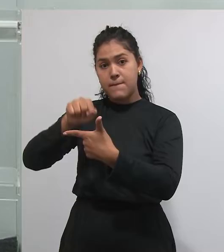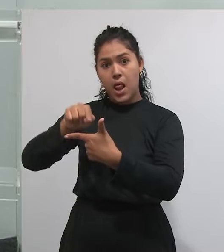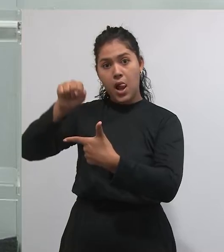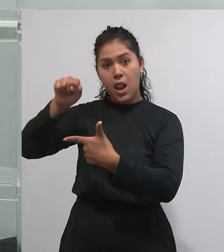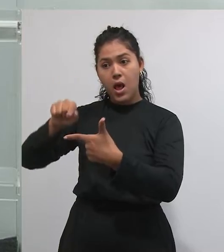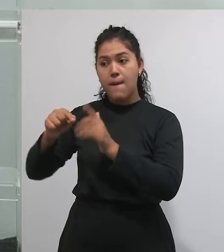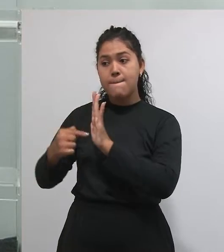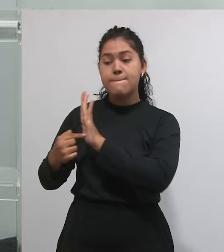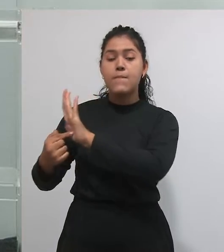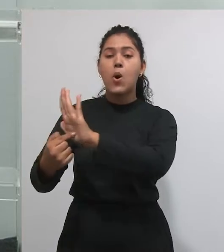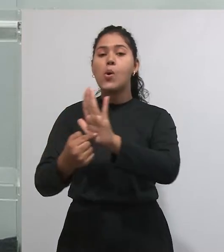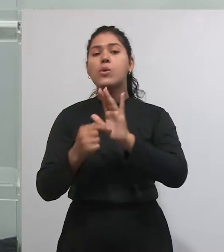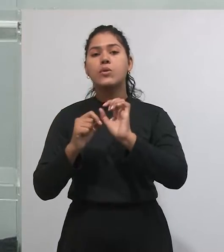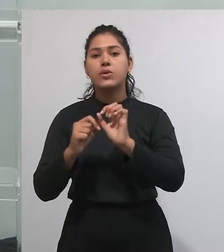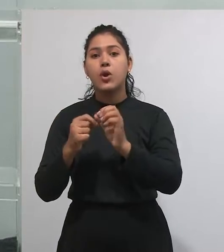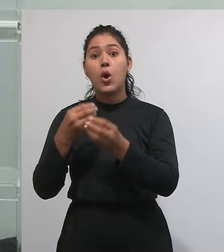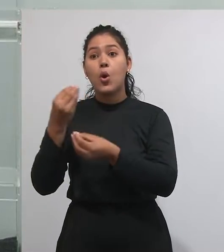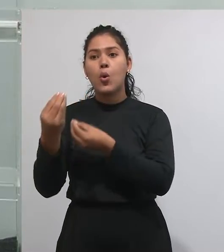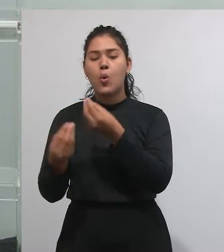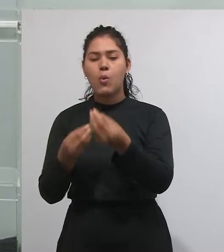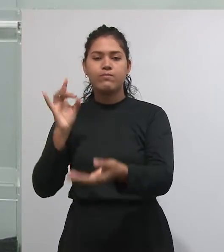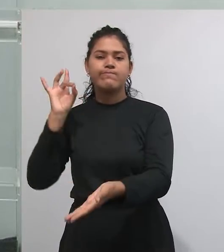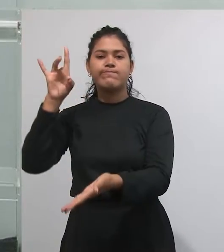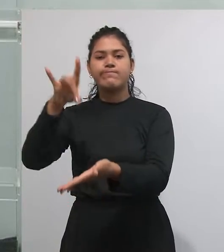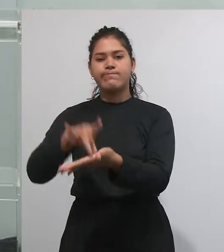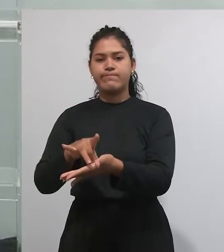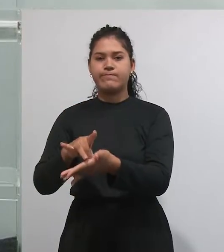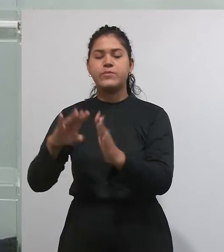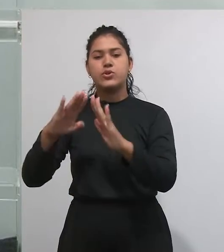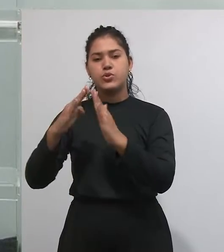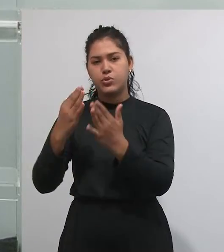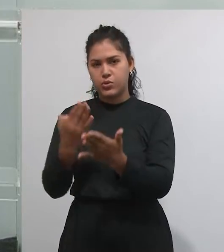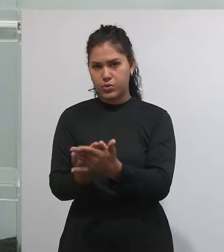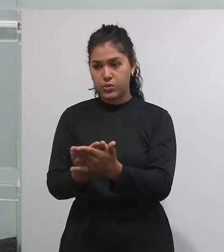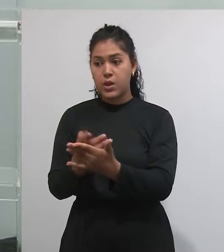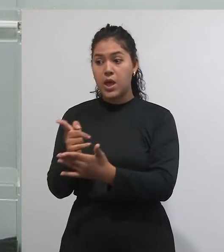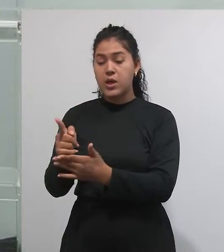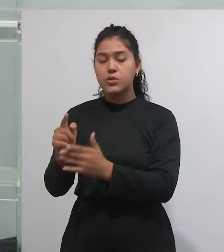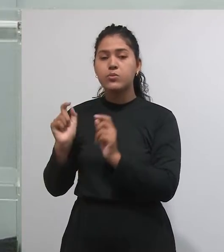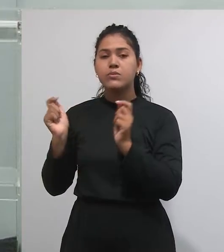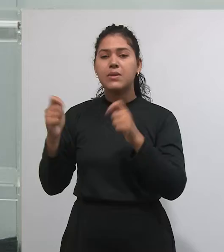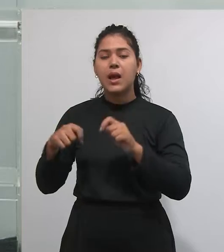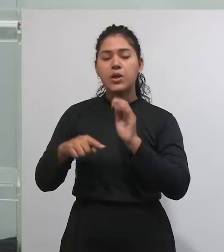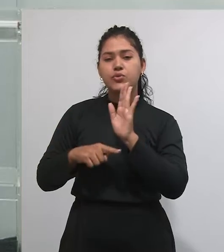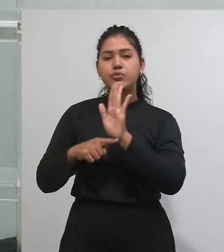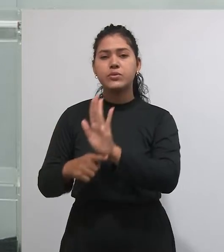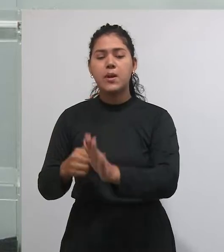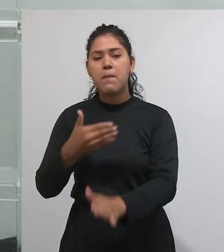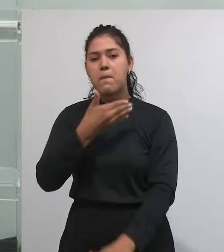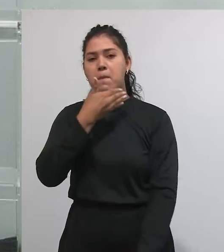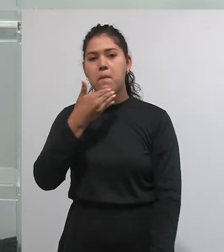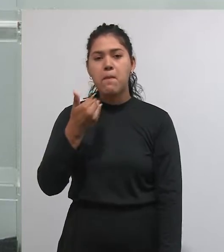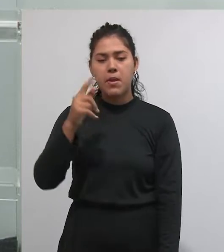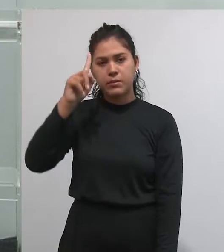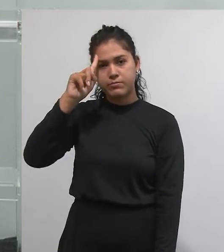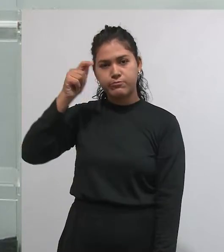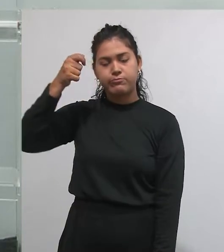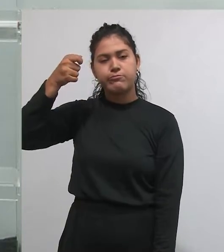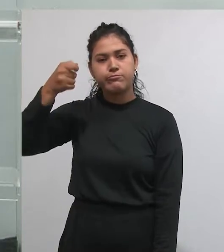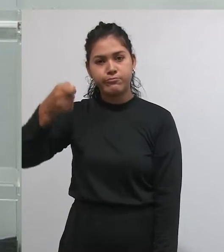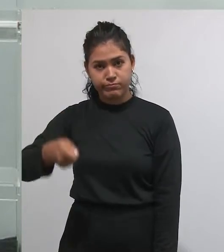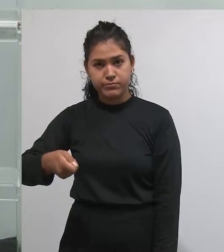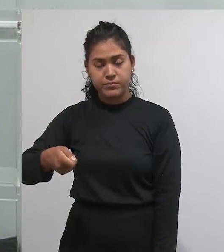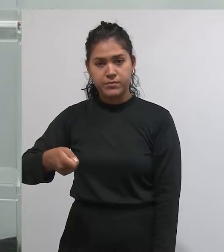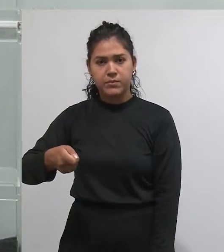de decisão, mas essa em um nível macro de gestão. Ou seja, se as políticas públicas que estão sendo